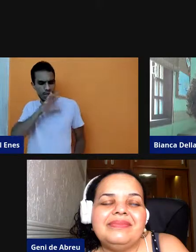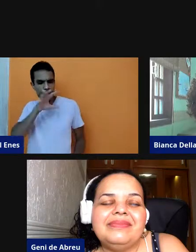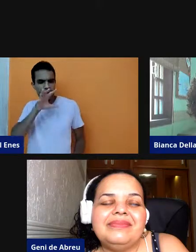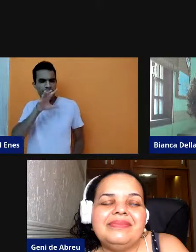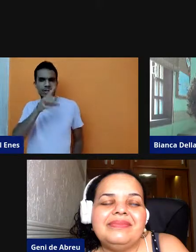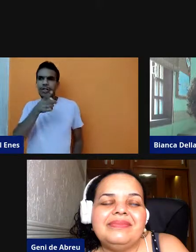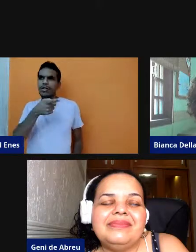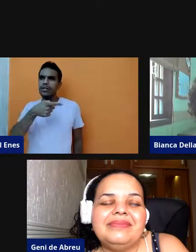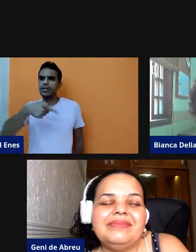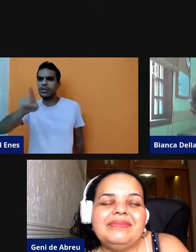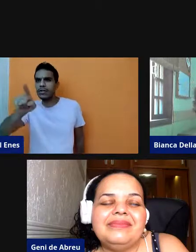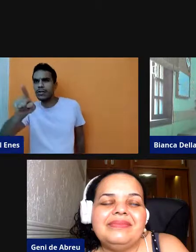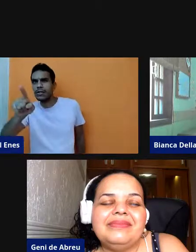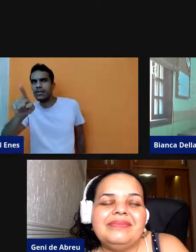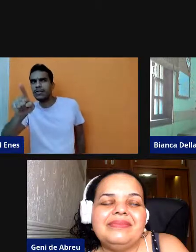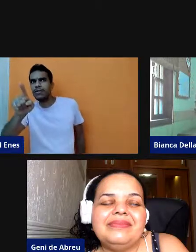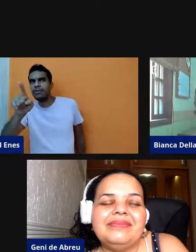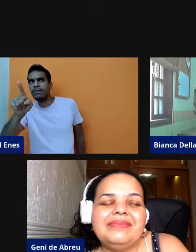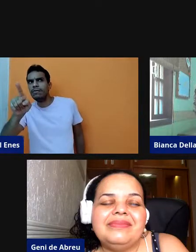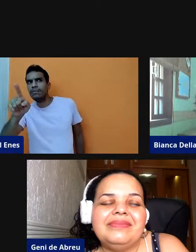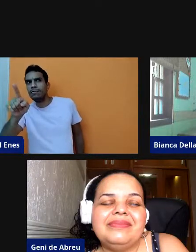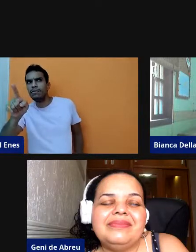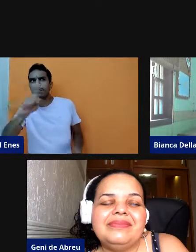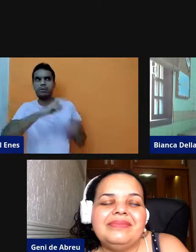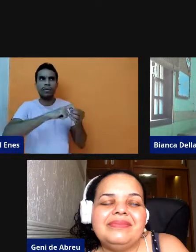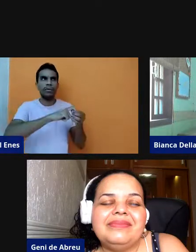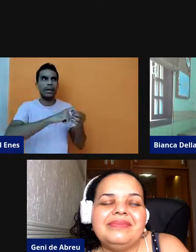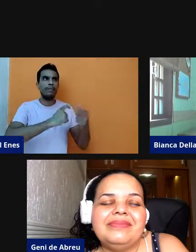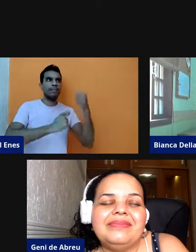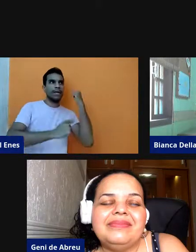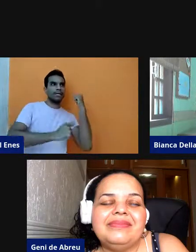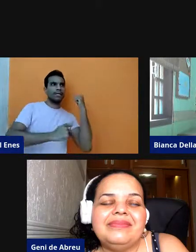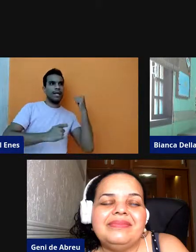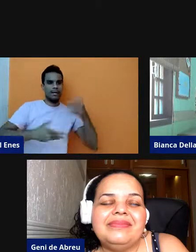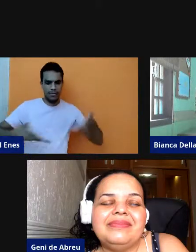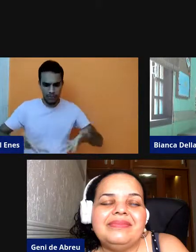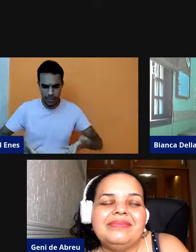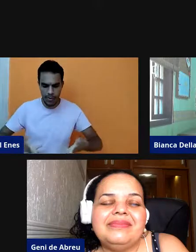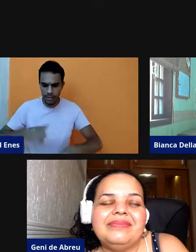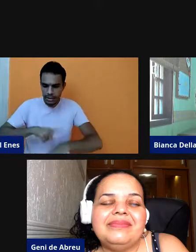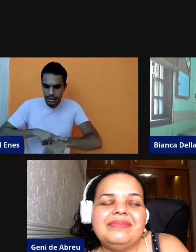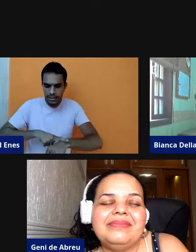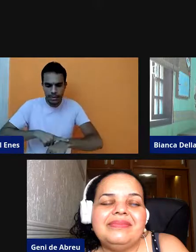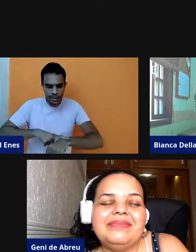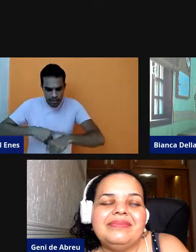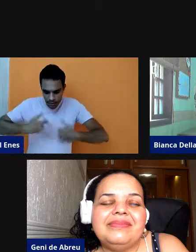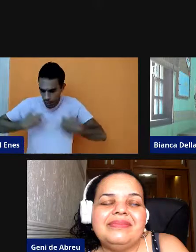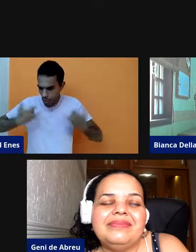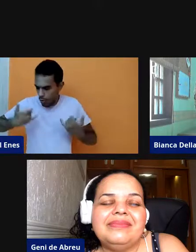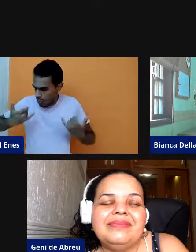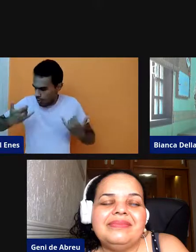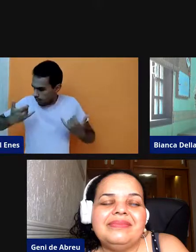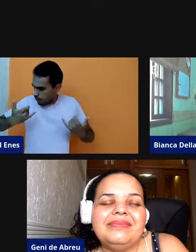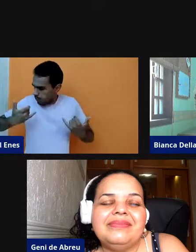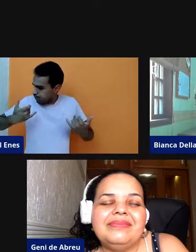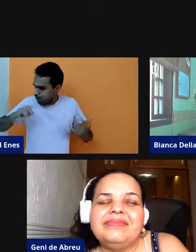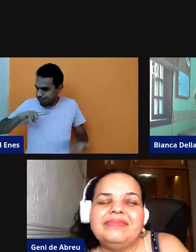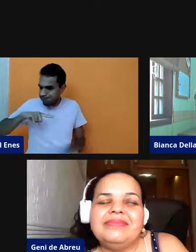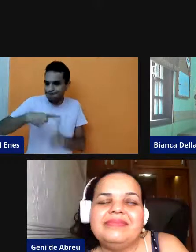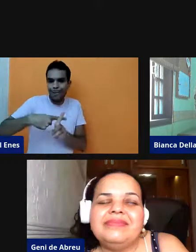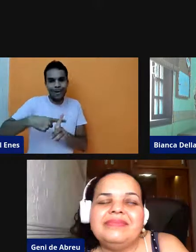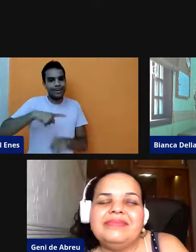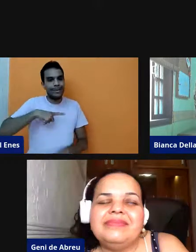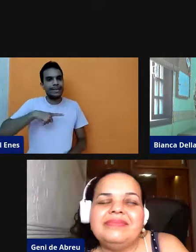para passado, presente, tem um fluxo de consciência. Então, ele tem um choque, na verdade, muito, muito positivo. E aí